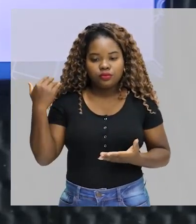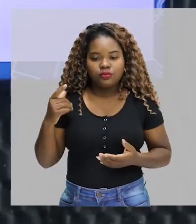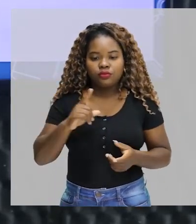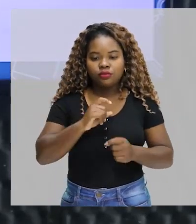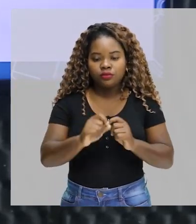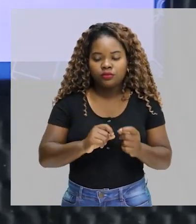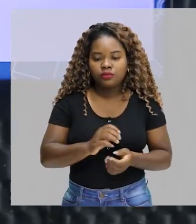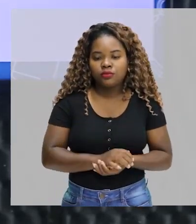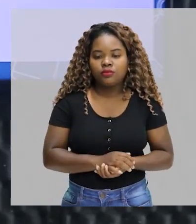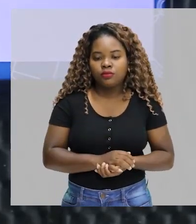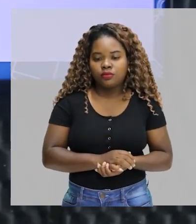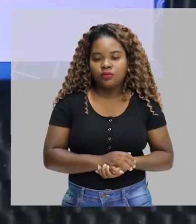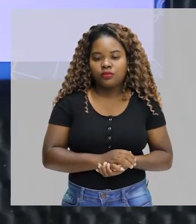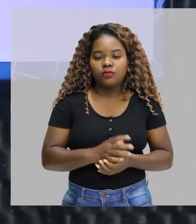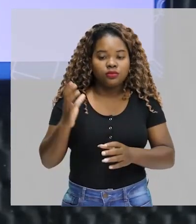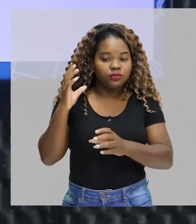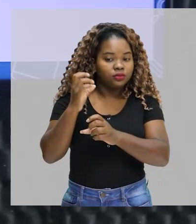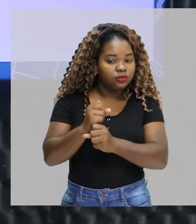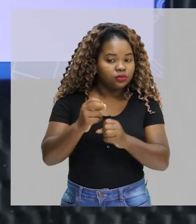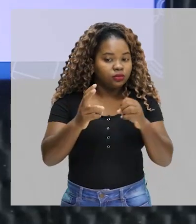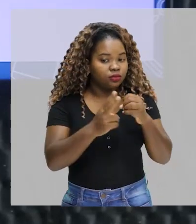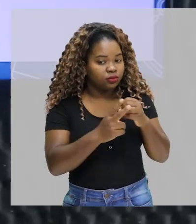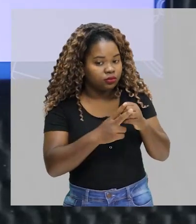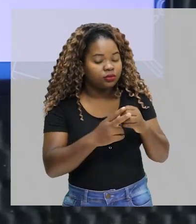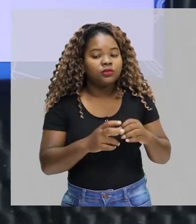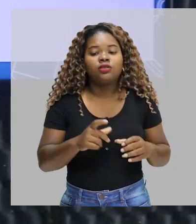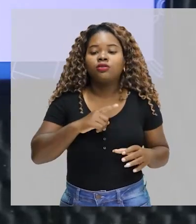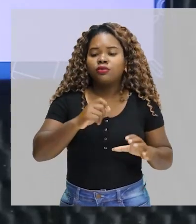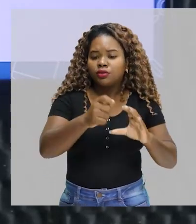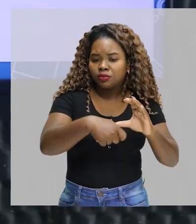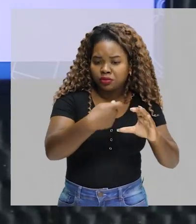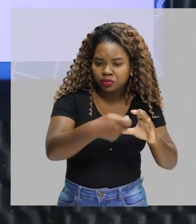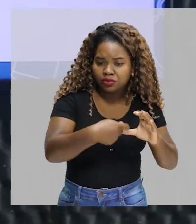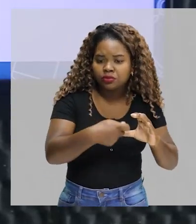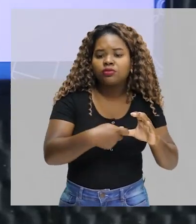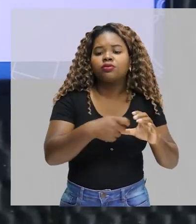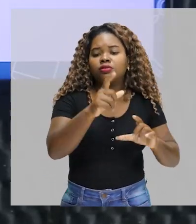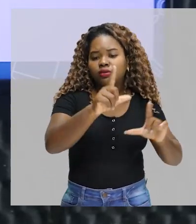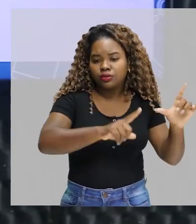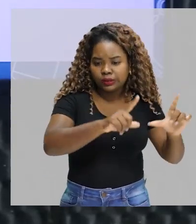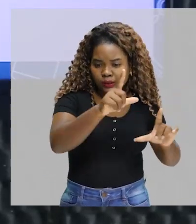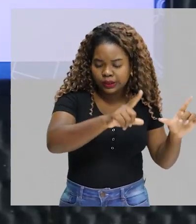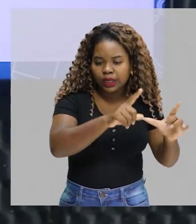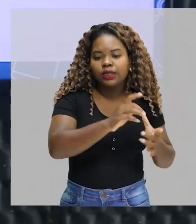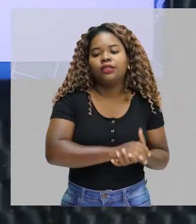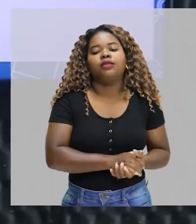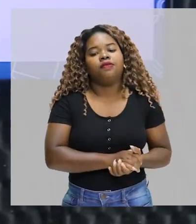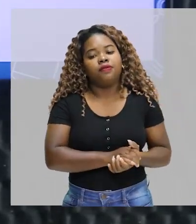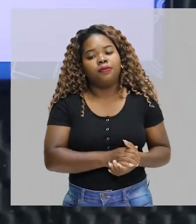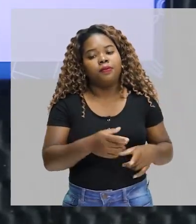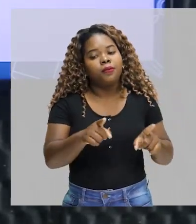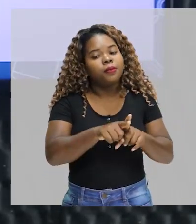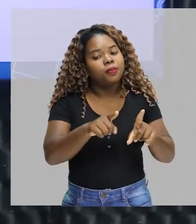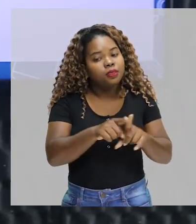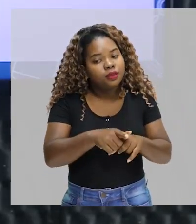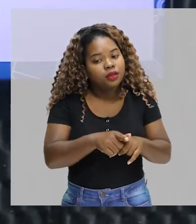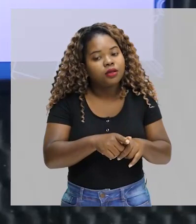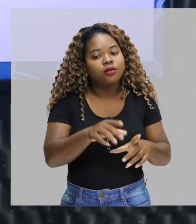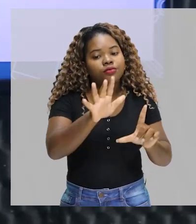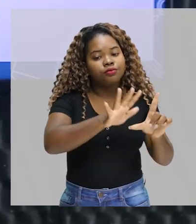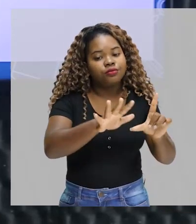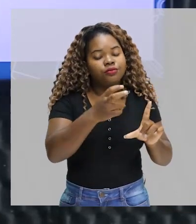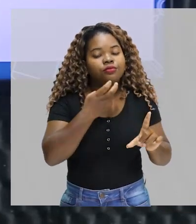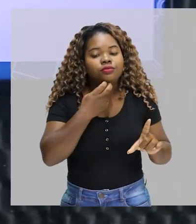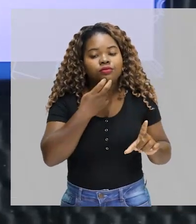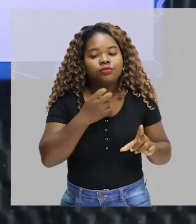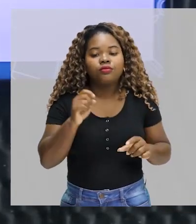trabalhamos revisão de verbos. Então, deem uma olhadinha no nosso canal da educação, na plataforma Gonçalves Dias, para que você se